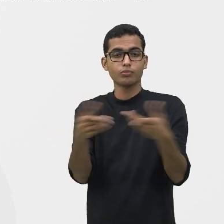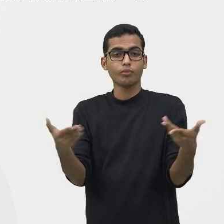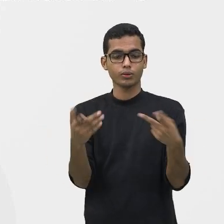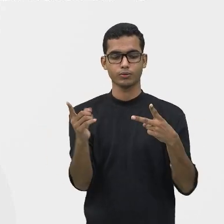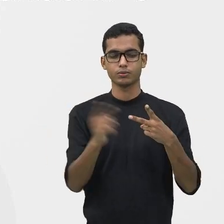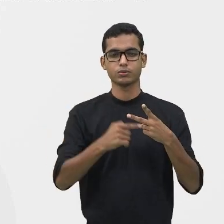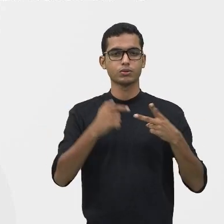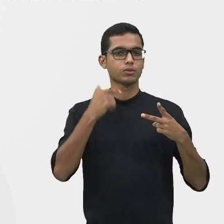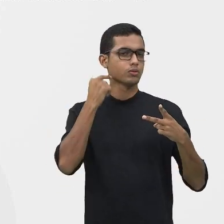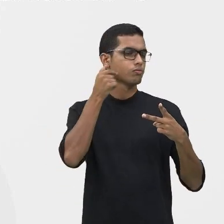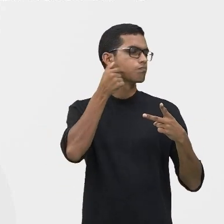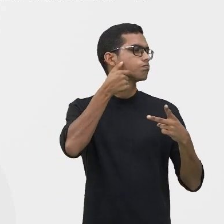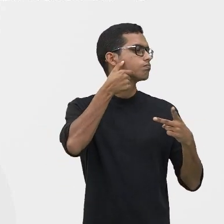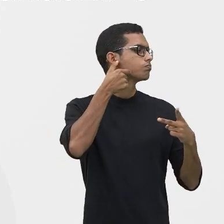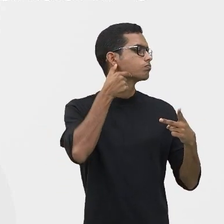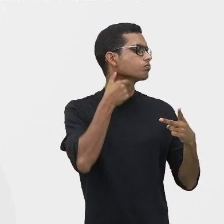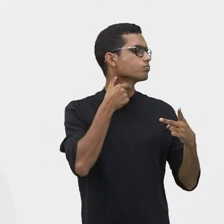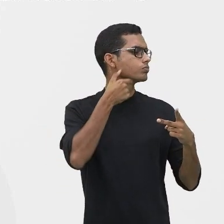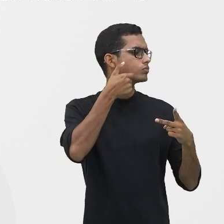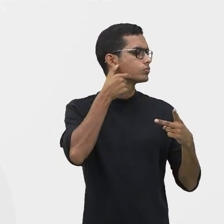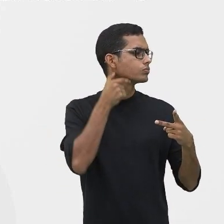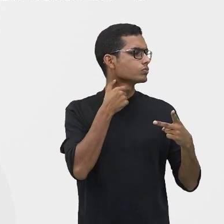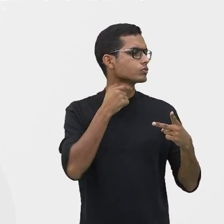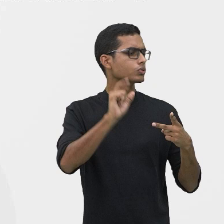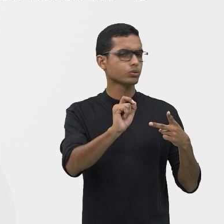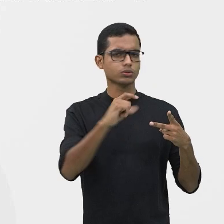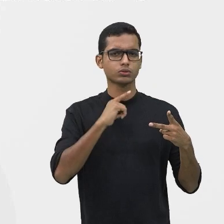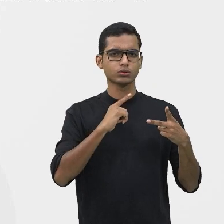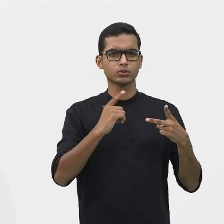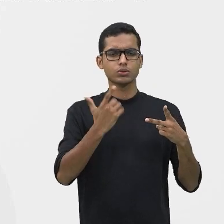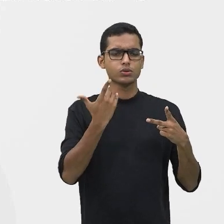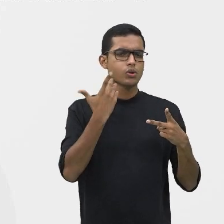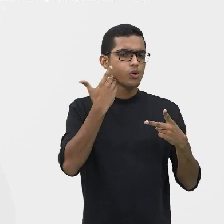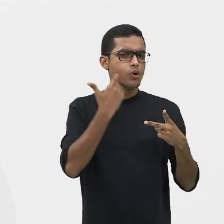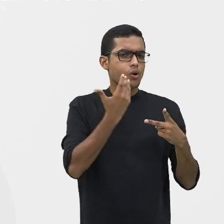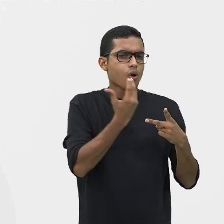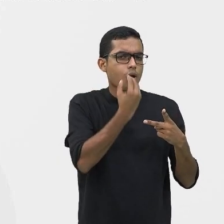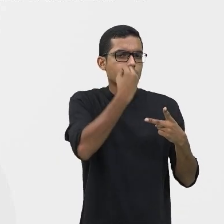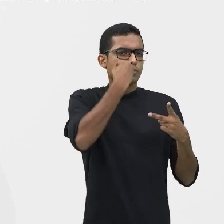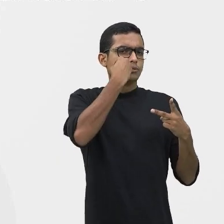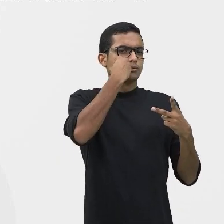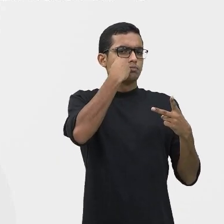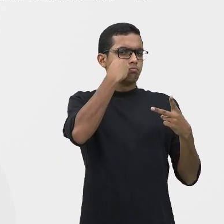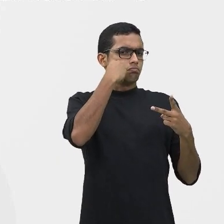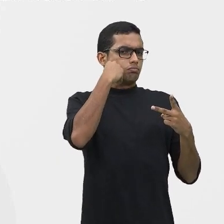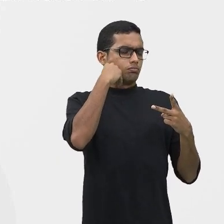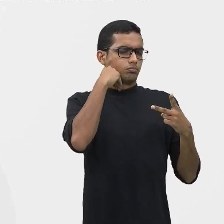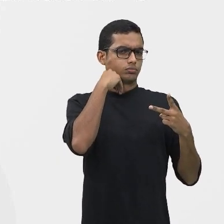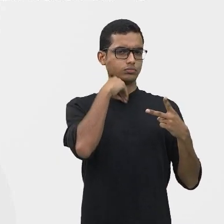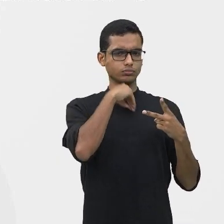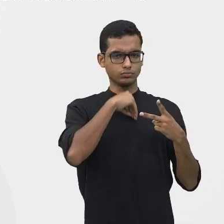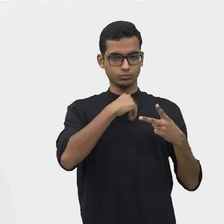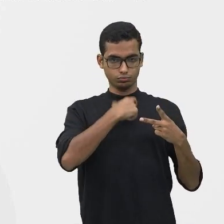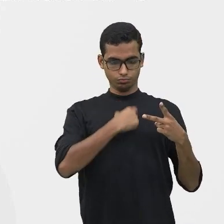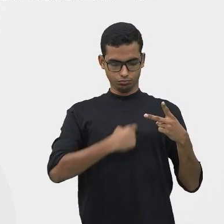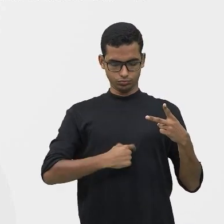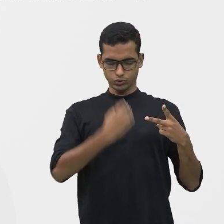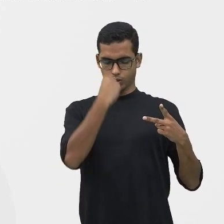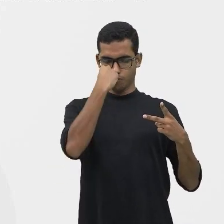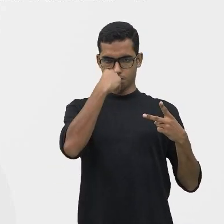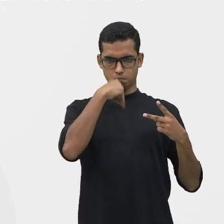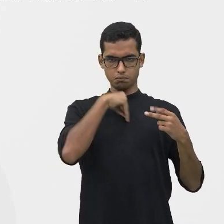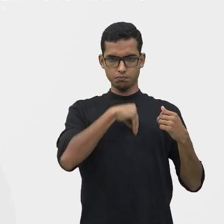realiza deglutição, ou seja, deglutir é engolir. O esôfago, ele inicia os movimentos peristálticos,